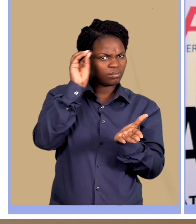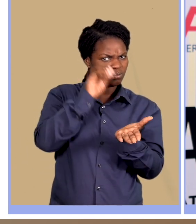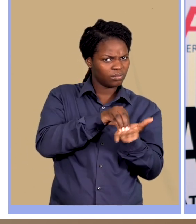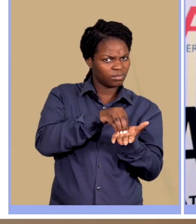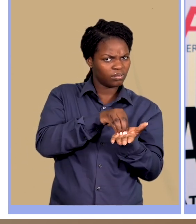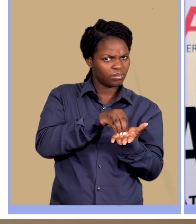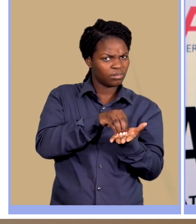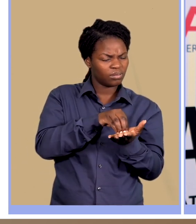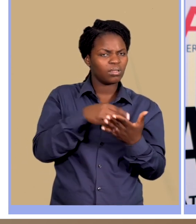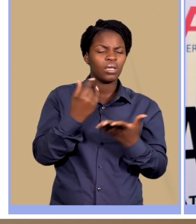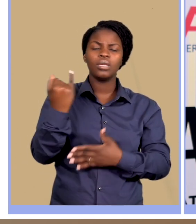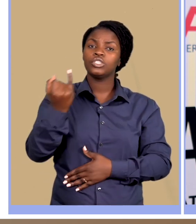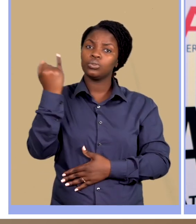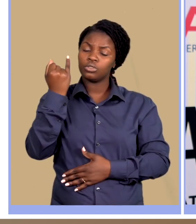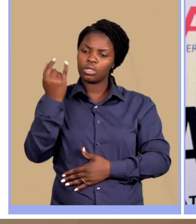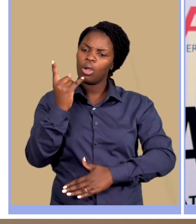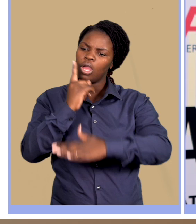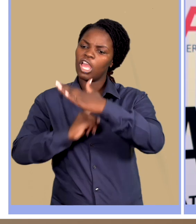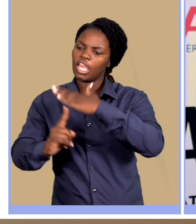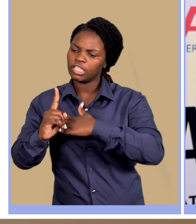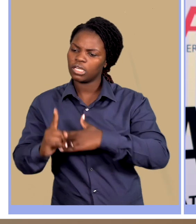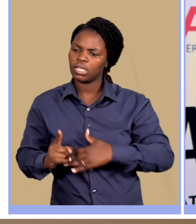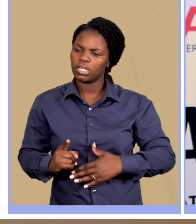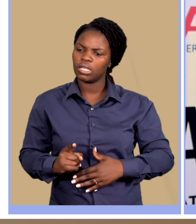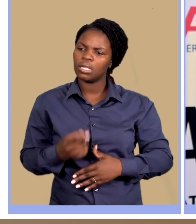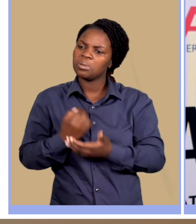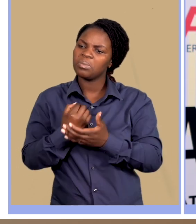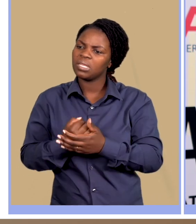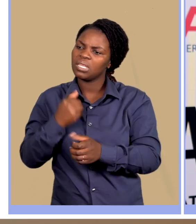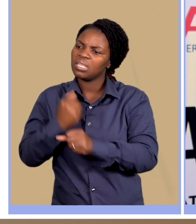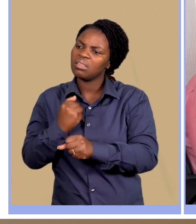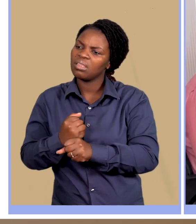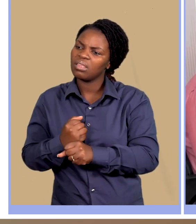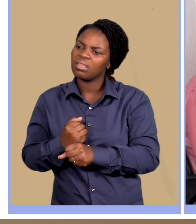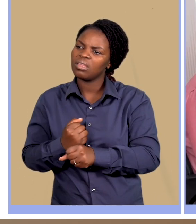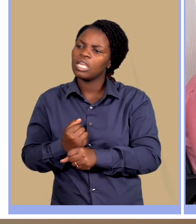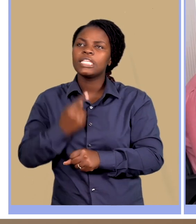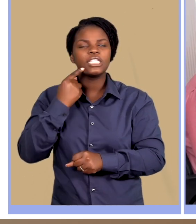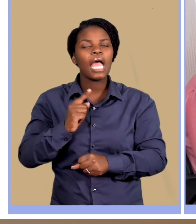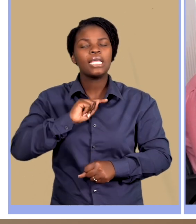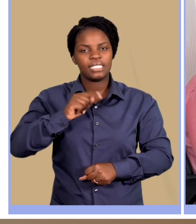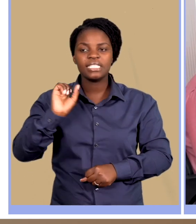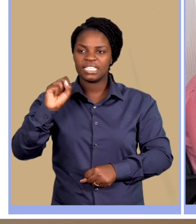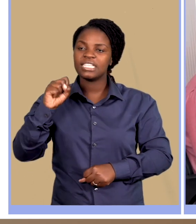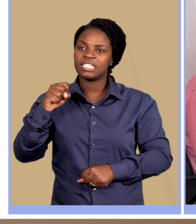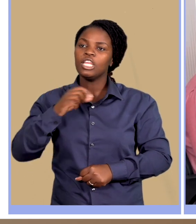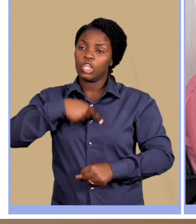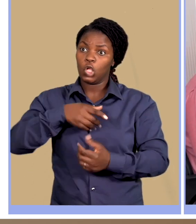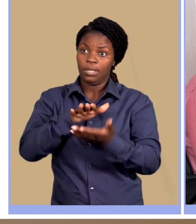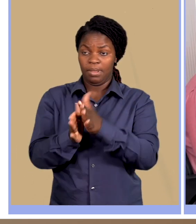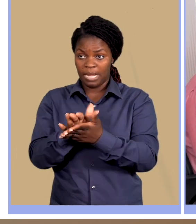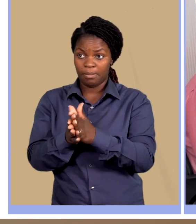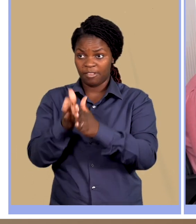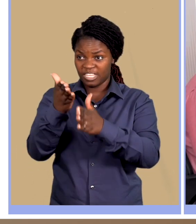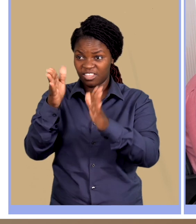que isto está cautelado, mas na prática isso não existe. Não existe exatamente